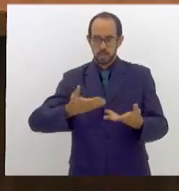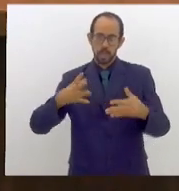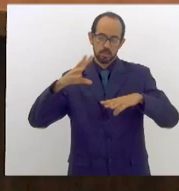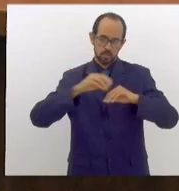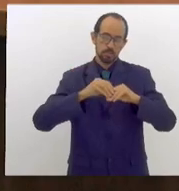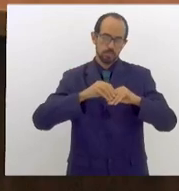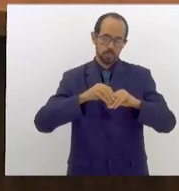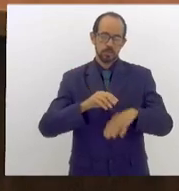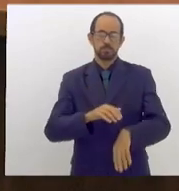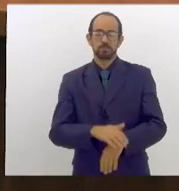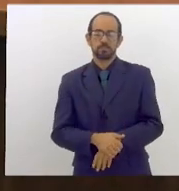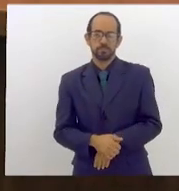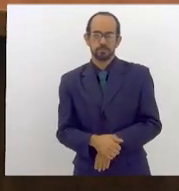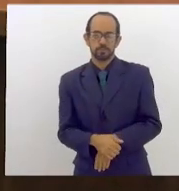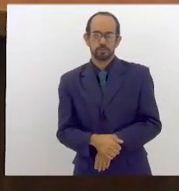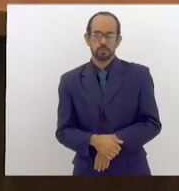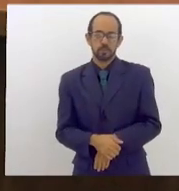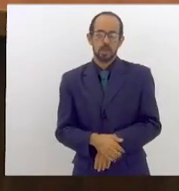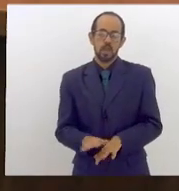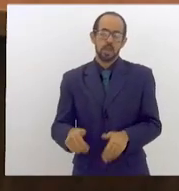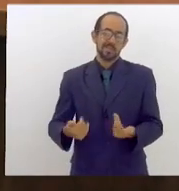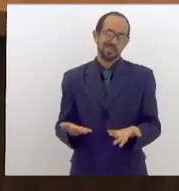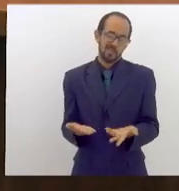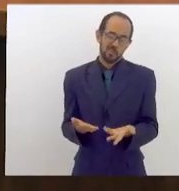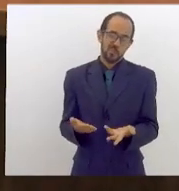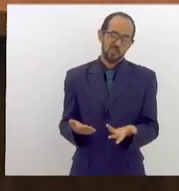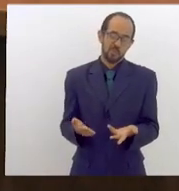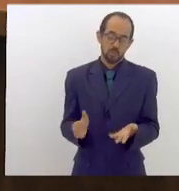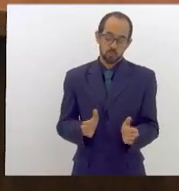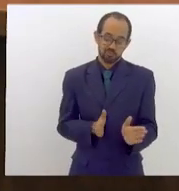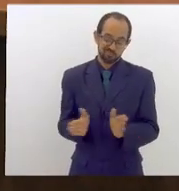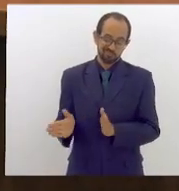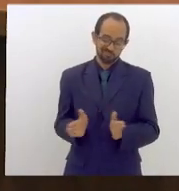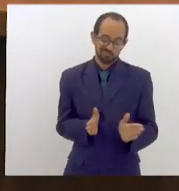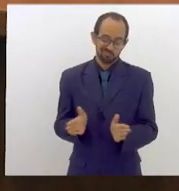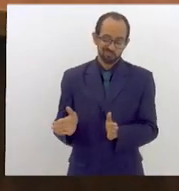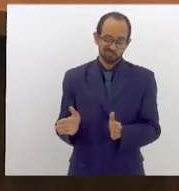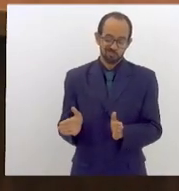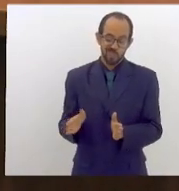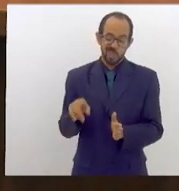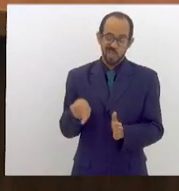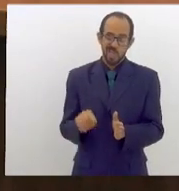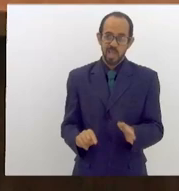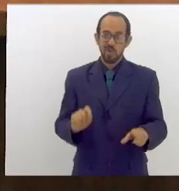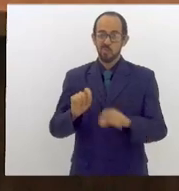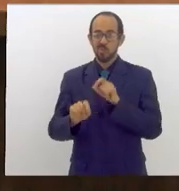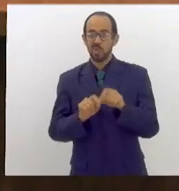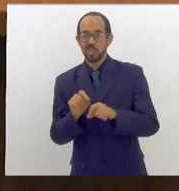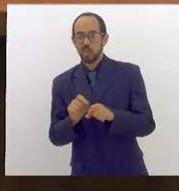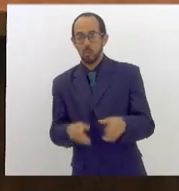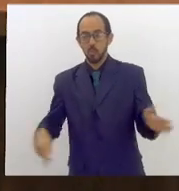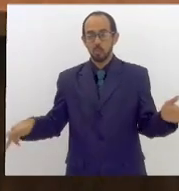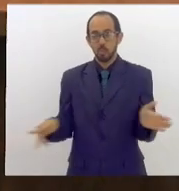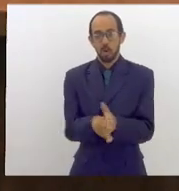então que uma das hipóteses seria o próprio